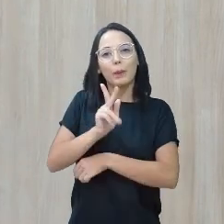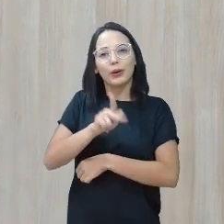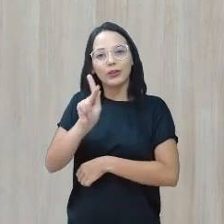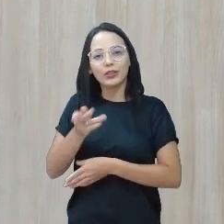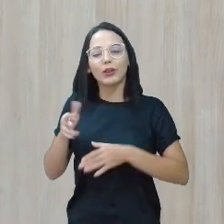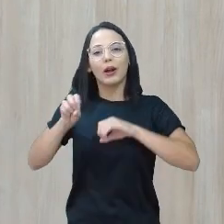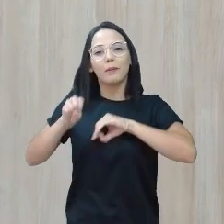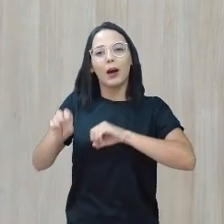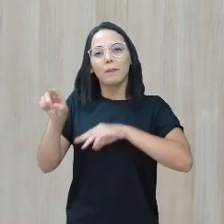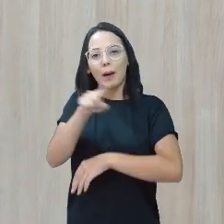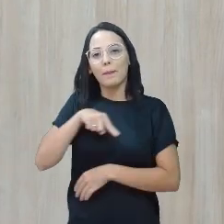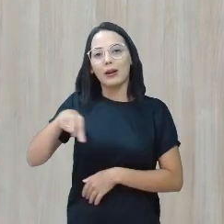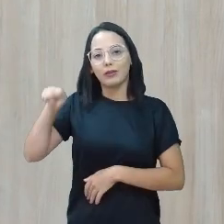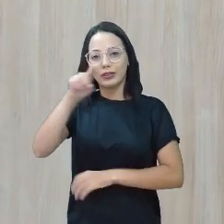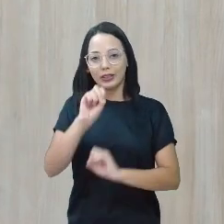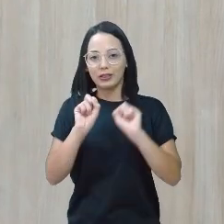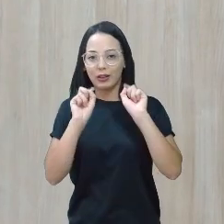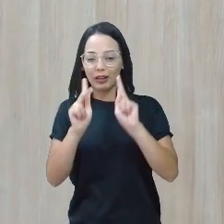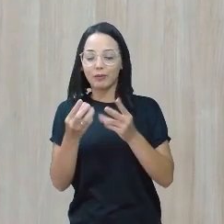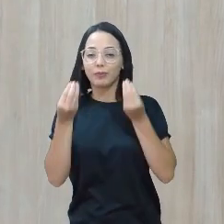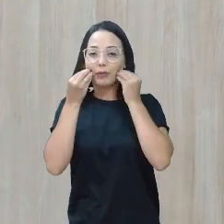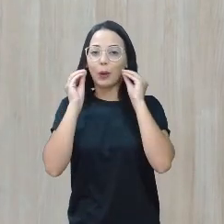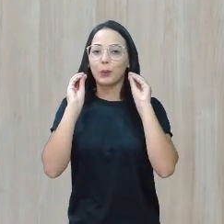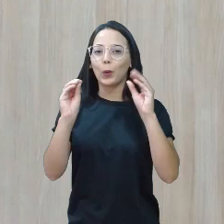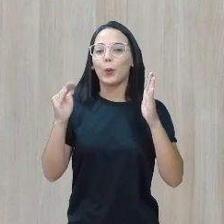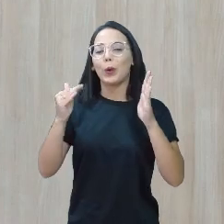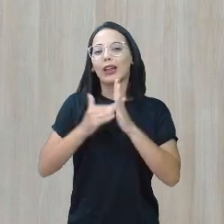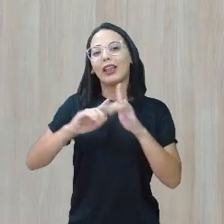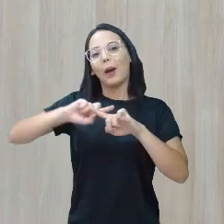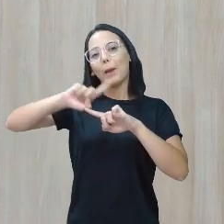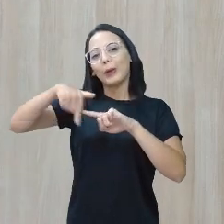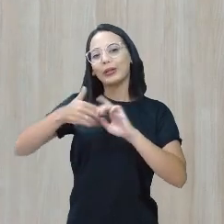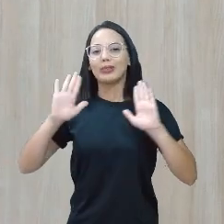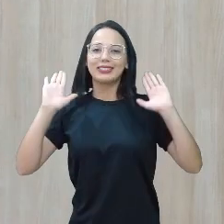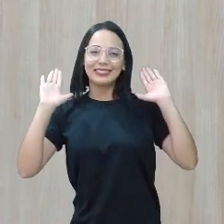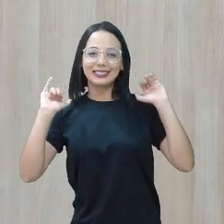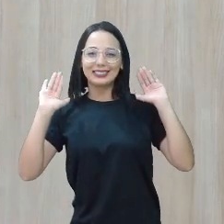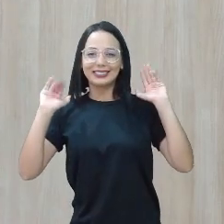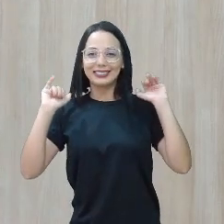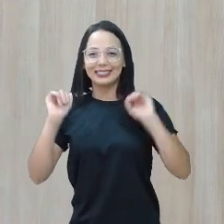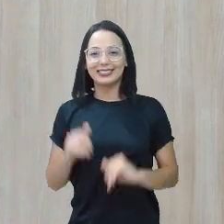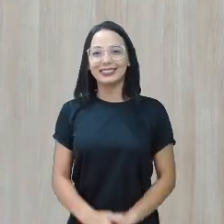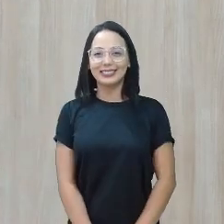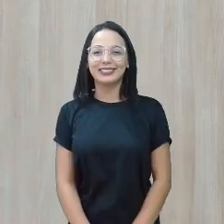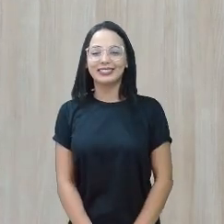para dar aula para vocês, tá certo, gente? Um beijo e até a próxima. Tchau, tchau.